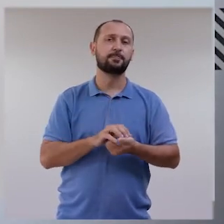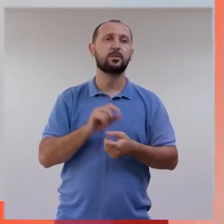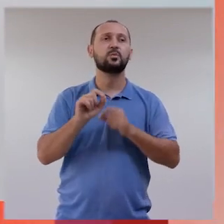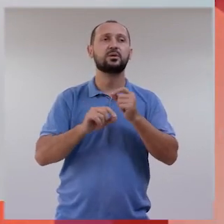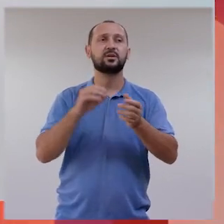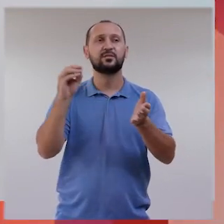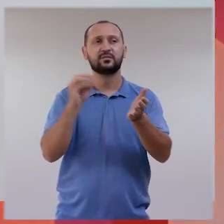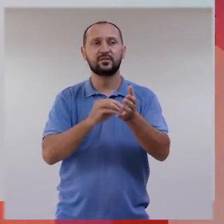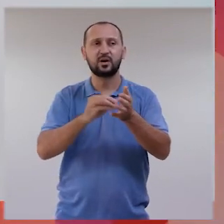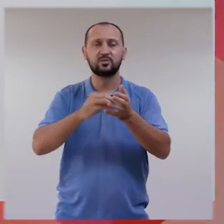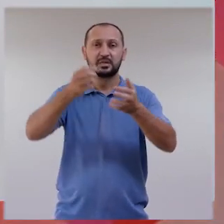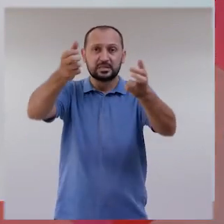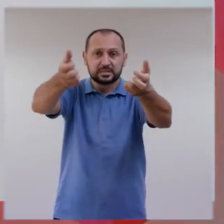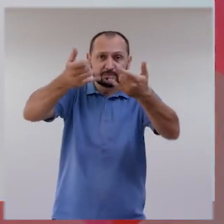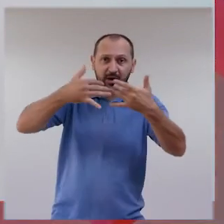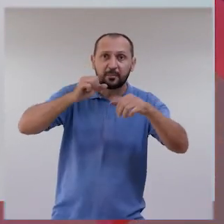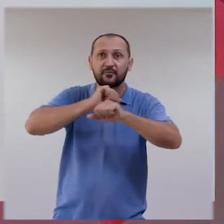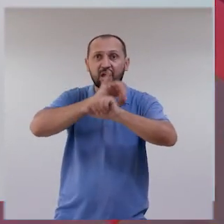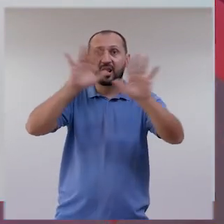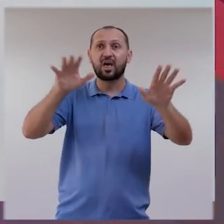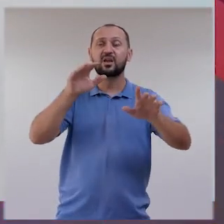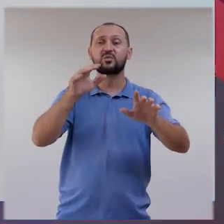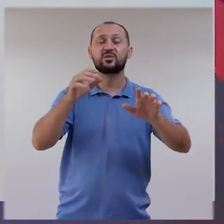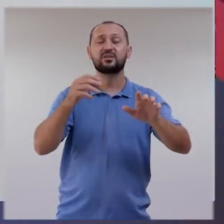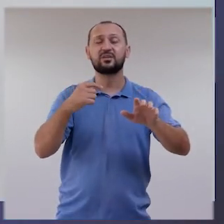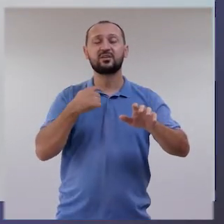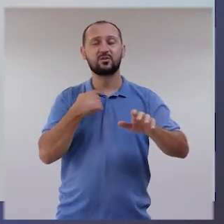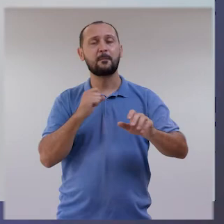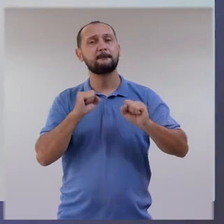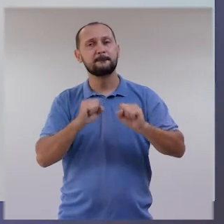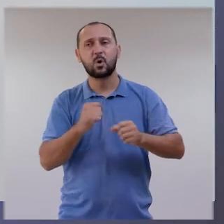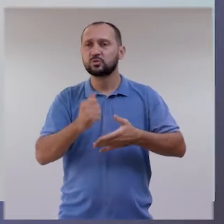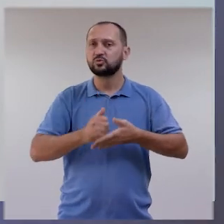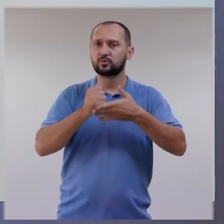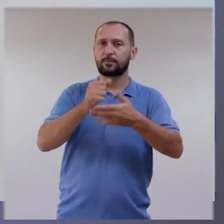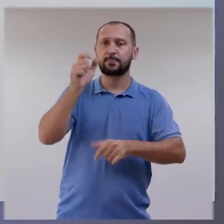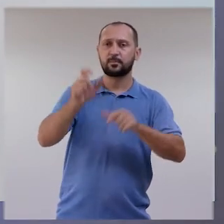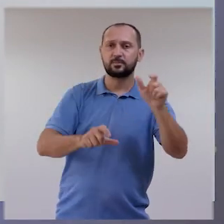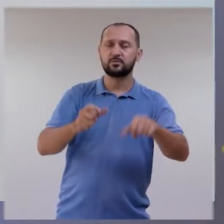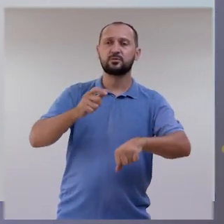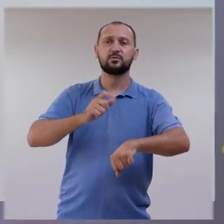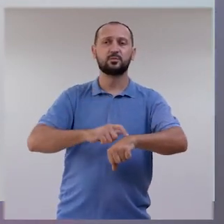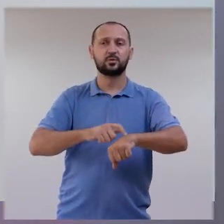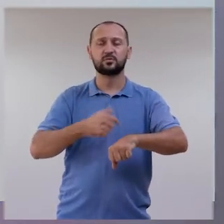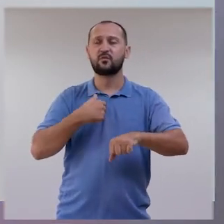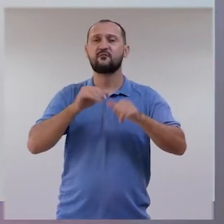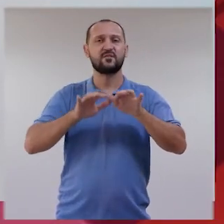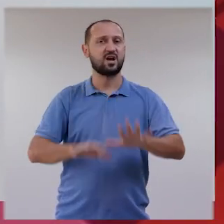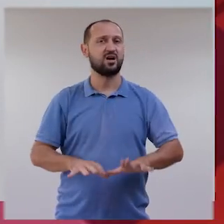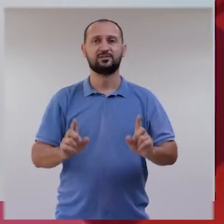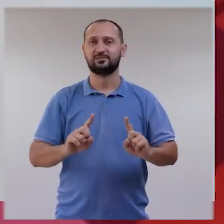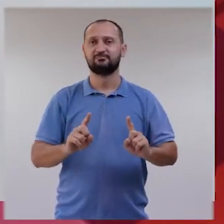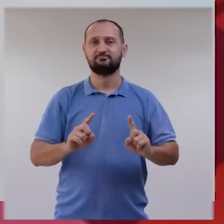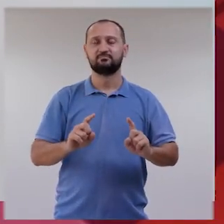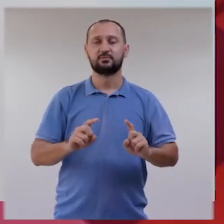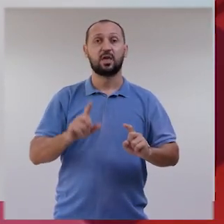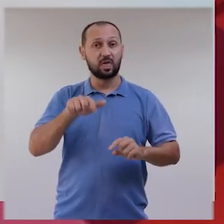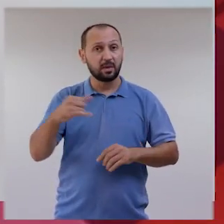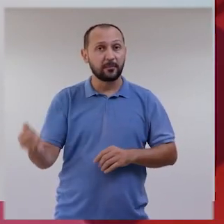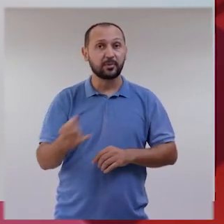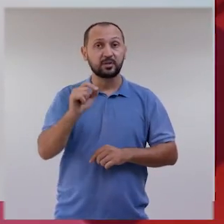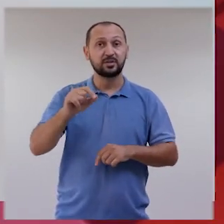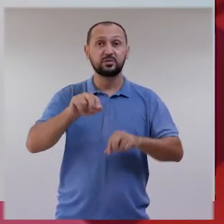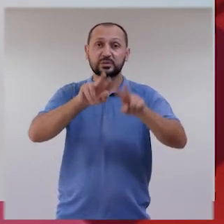o que eu não está claro para mim, né, eu posso ajudar pessoas quando eu não estiver mais aqui, né, então, assim,